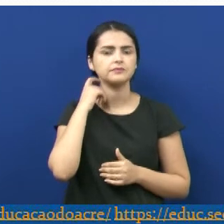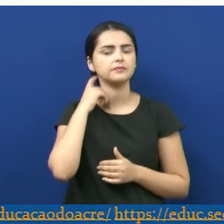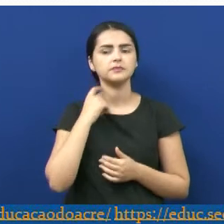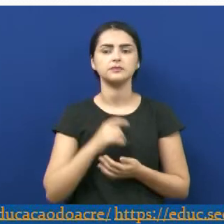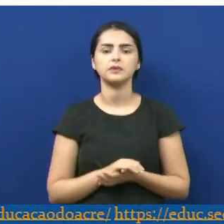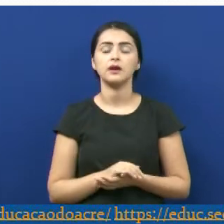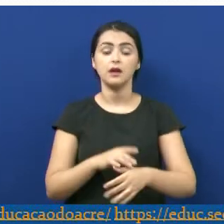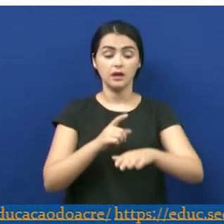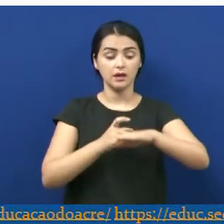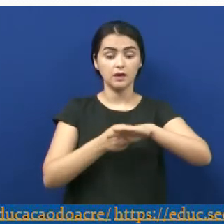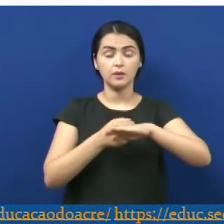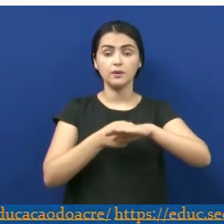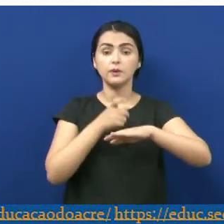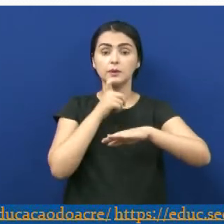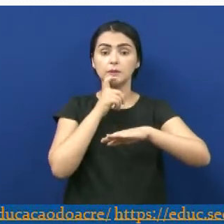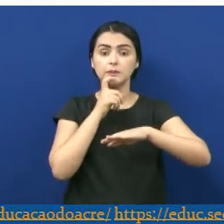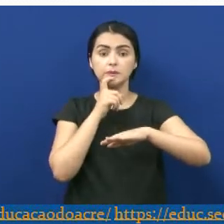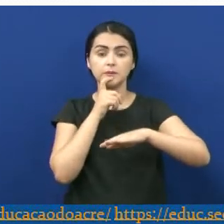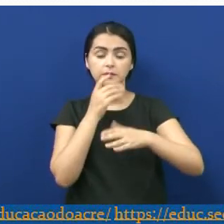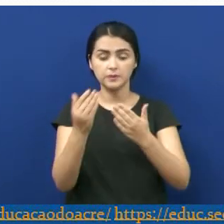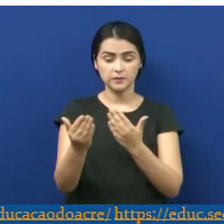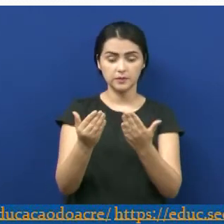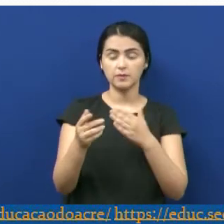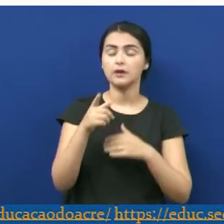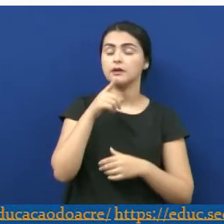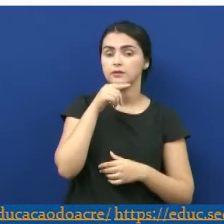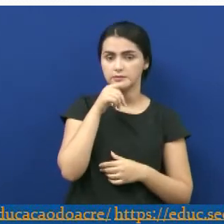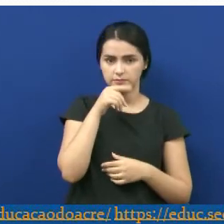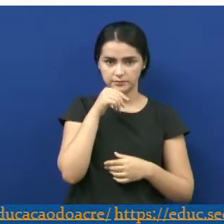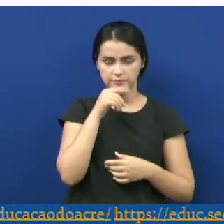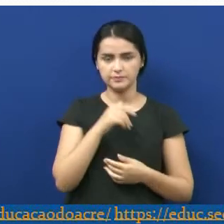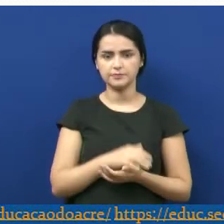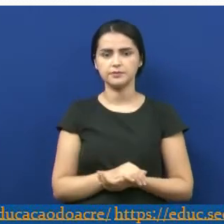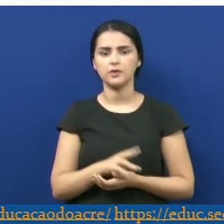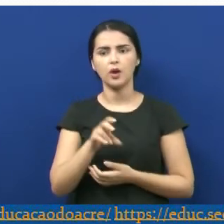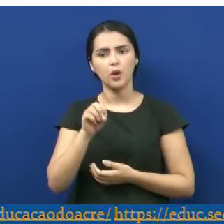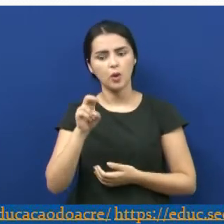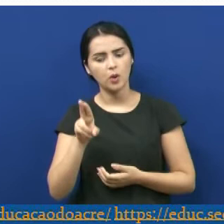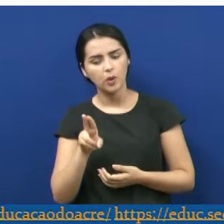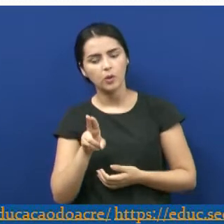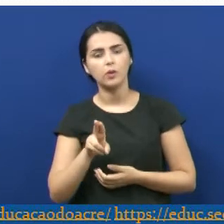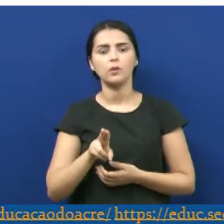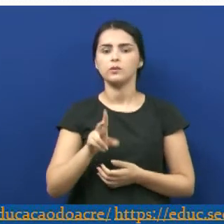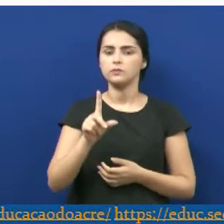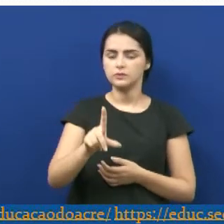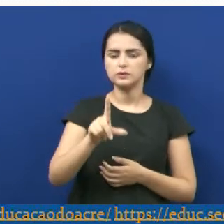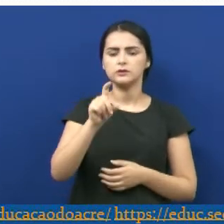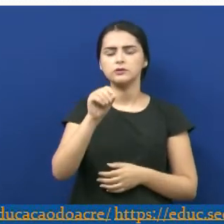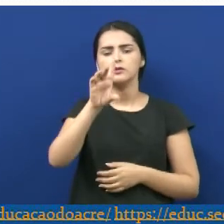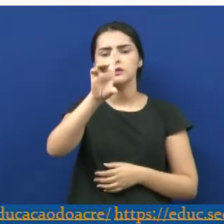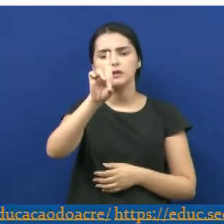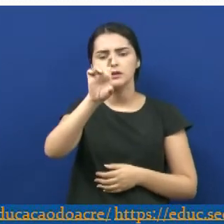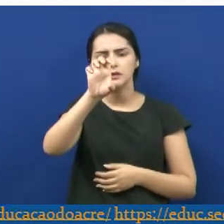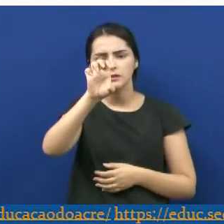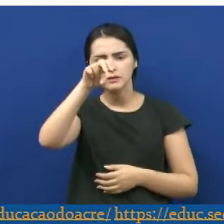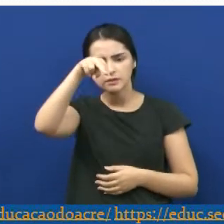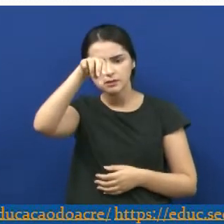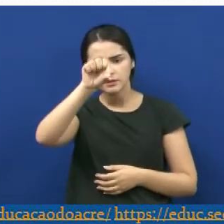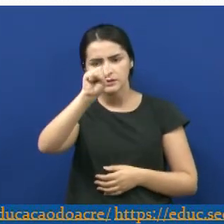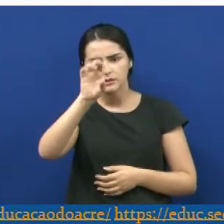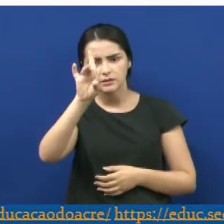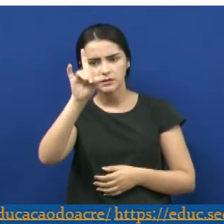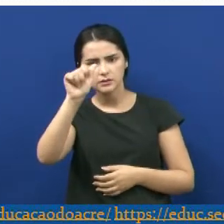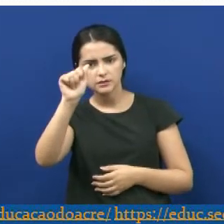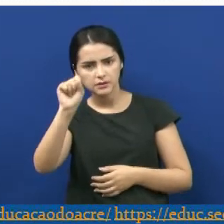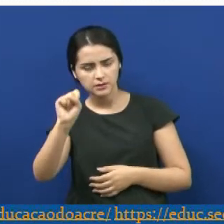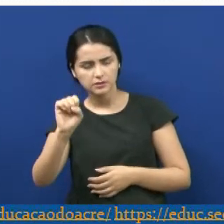temperatura de ebulição e compará-la com a da água? Ou determinar sua densidade e verificar se é superior à da